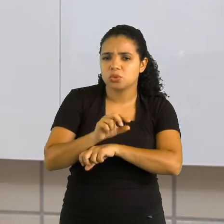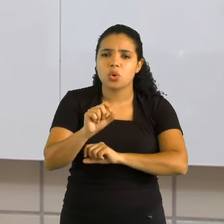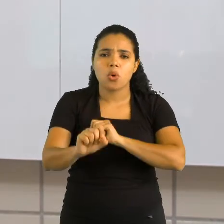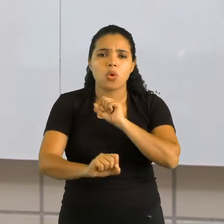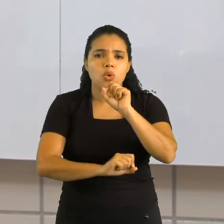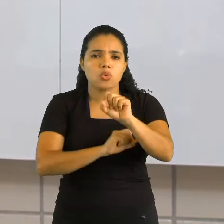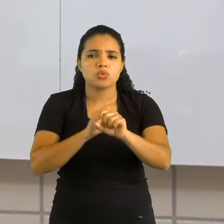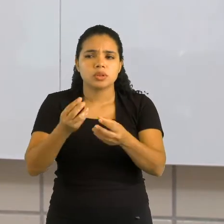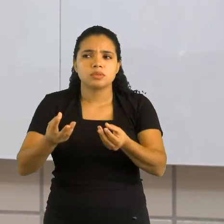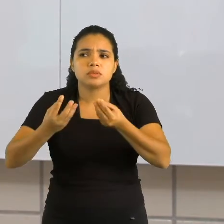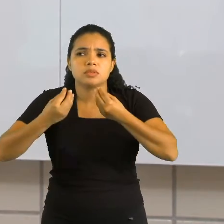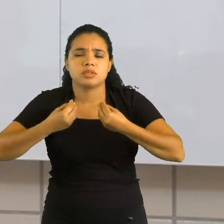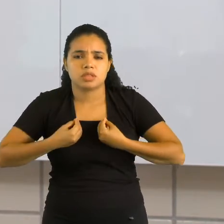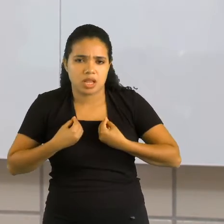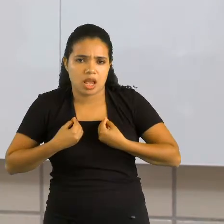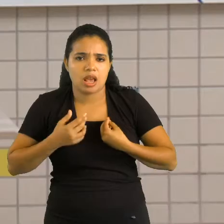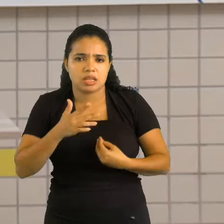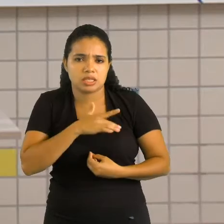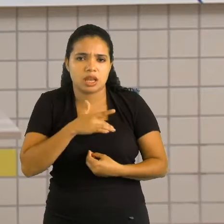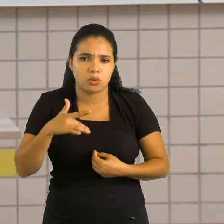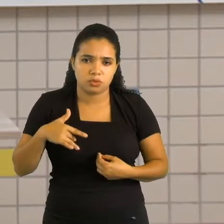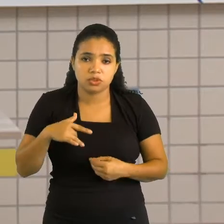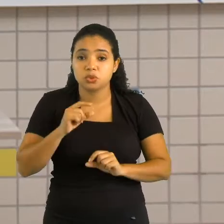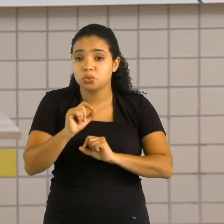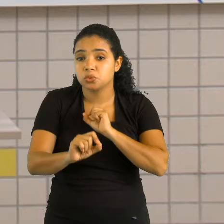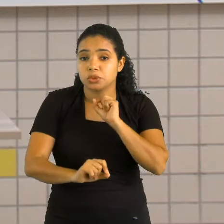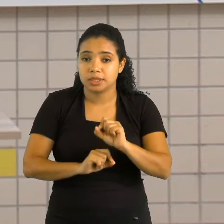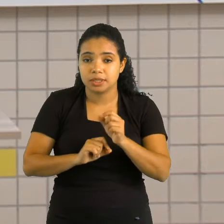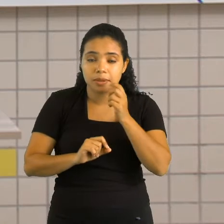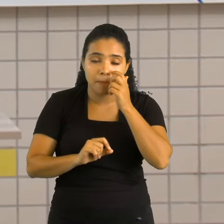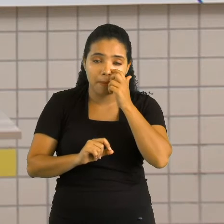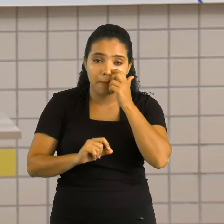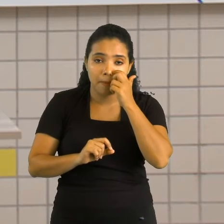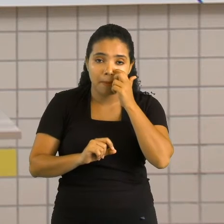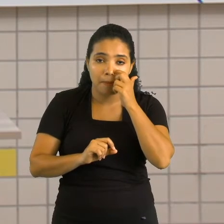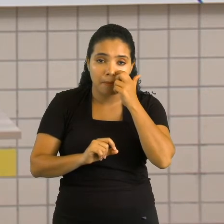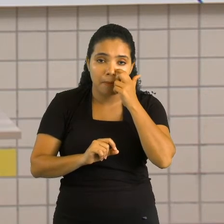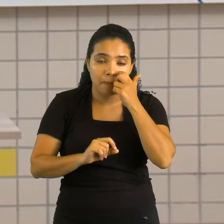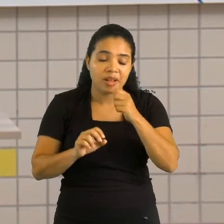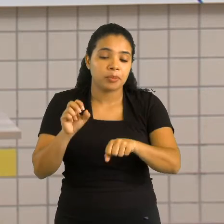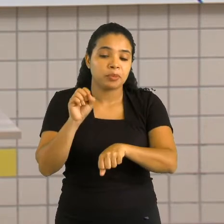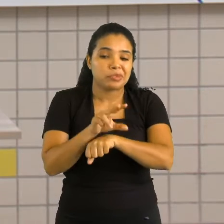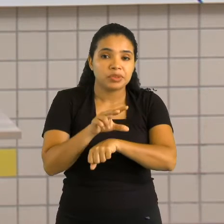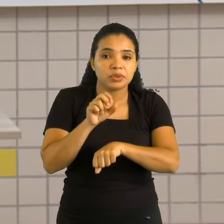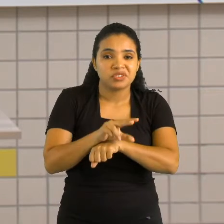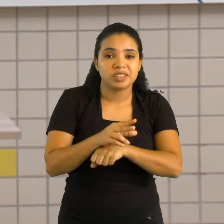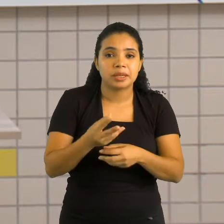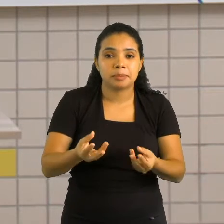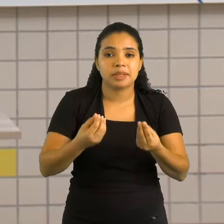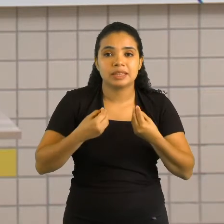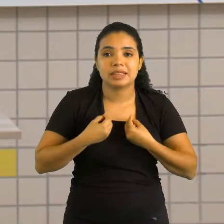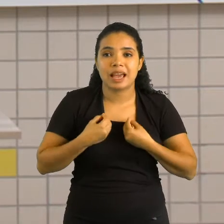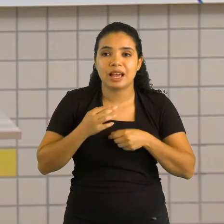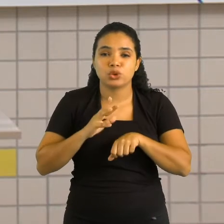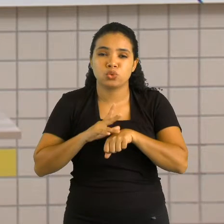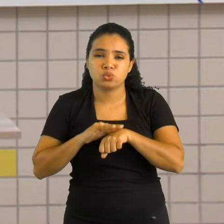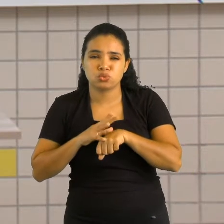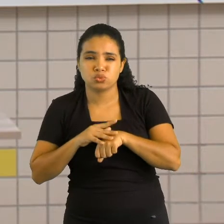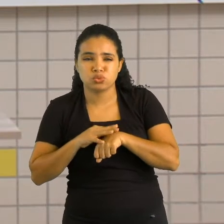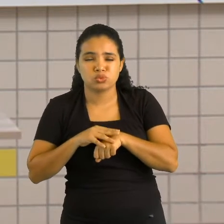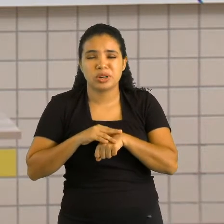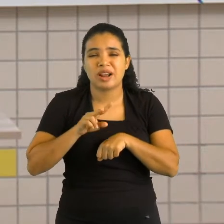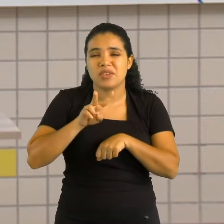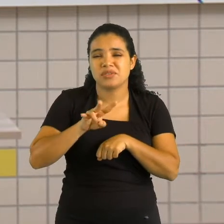pode nos causar. Vamos ver? E os vírus causam as viroses, né? Elas são muito